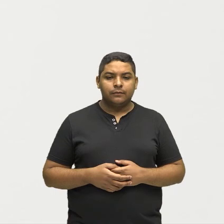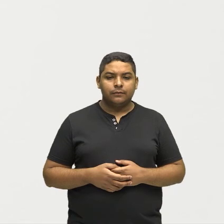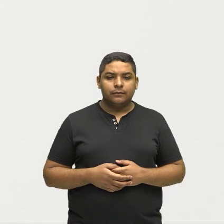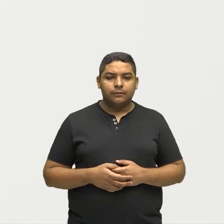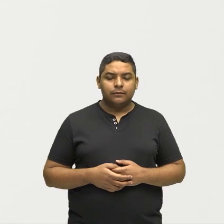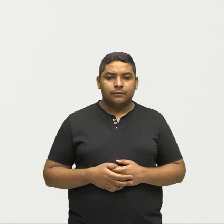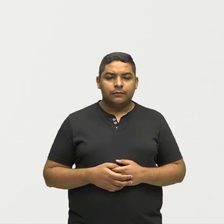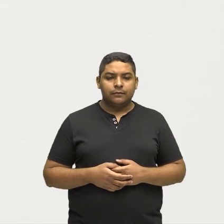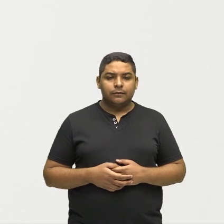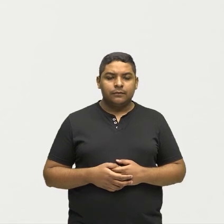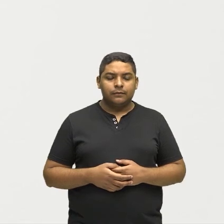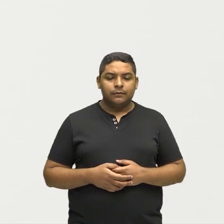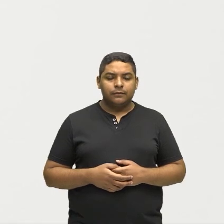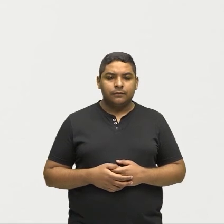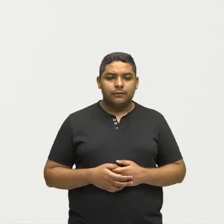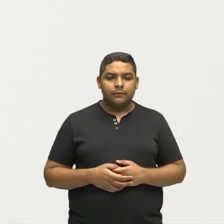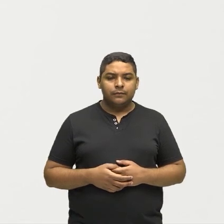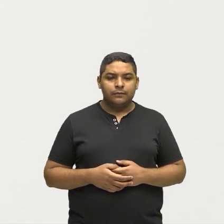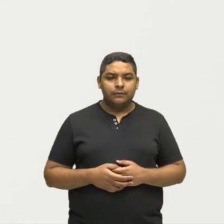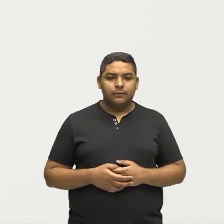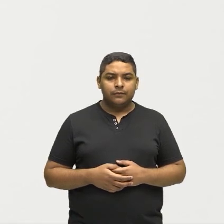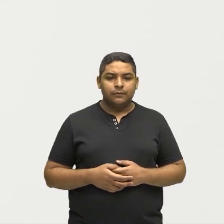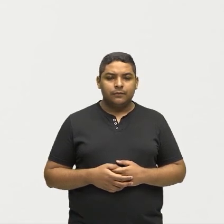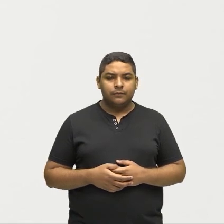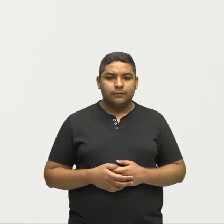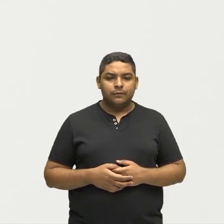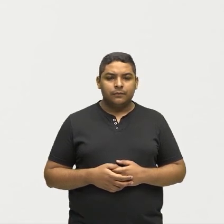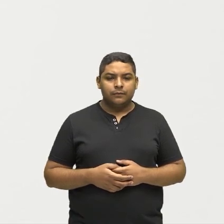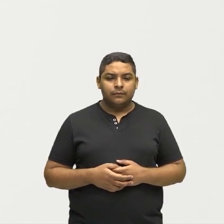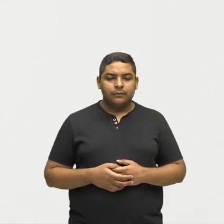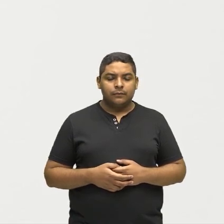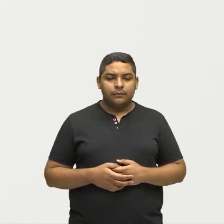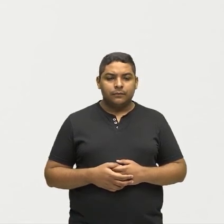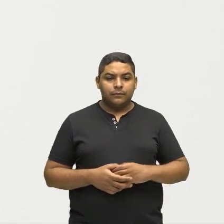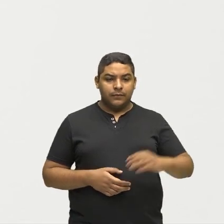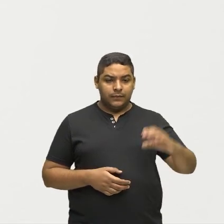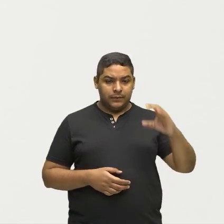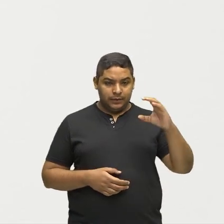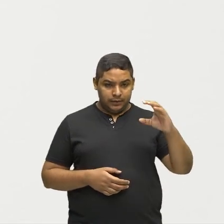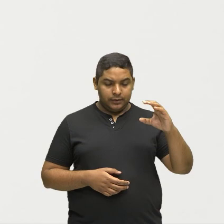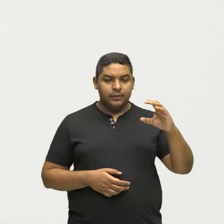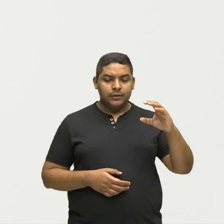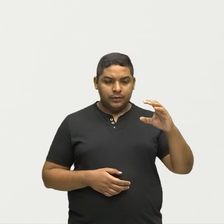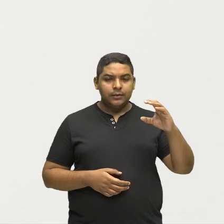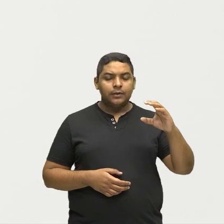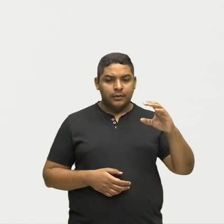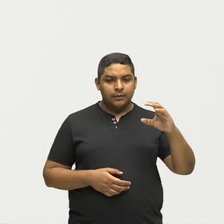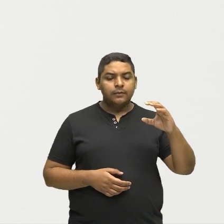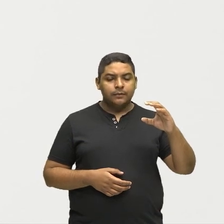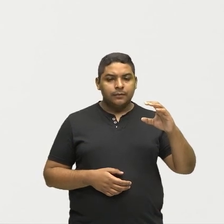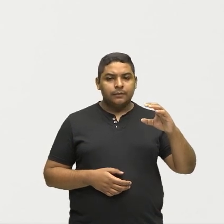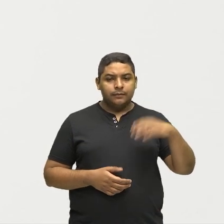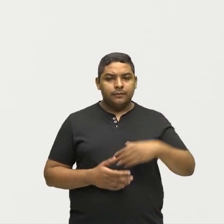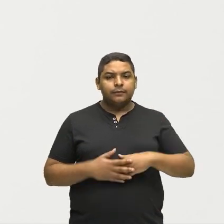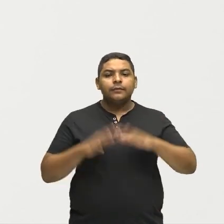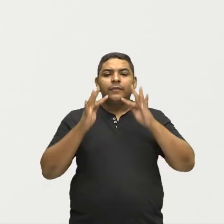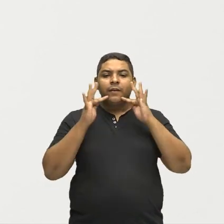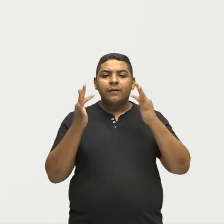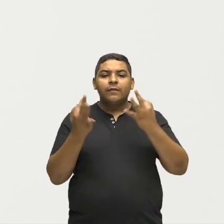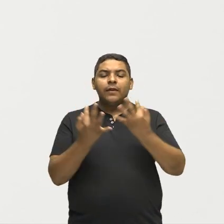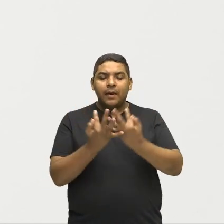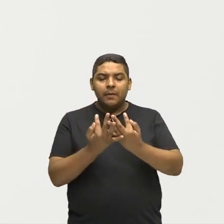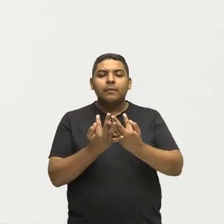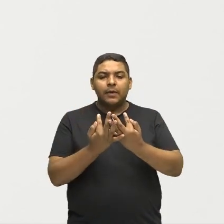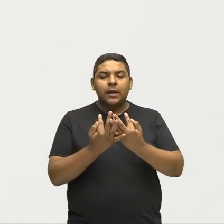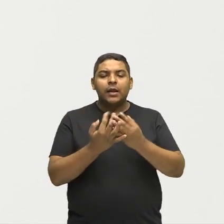they are dancing. Na letter C, people, vamos ver aqui comigo. Olha só essa família aqui toda